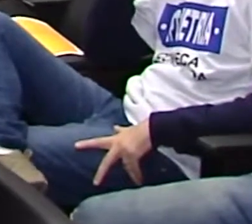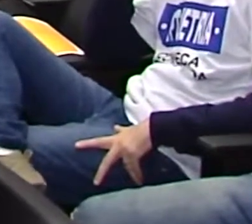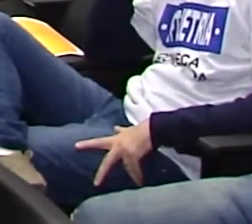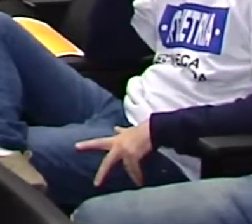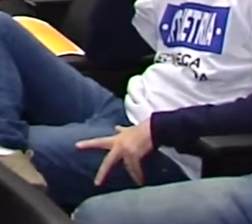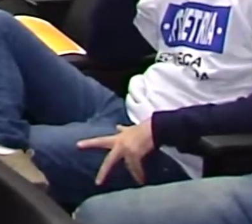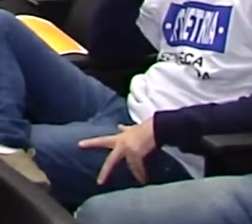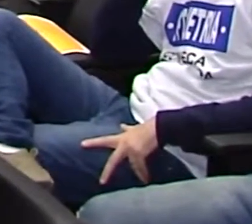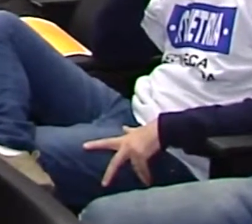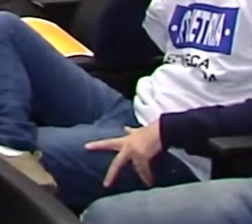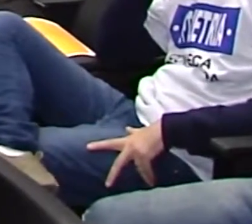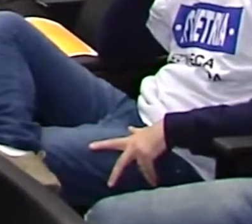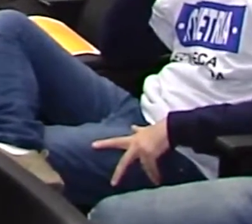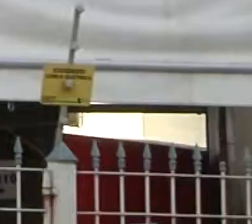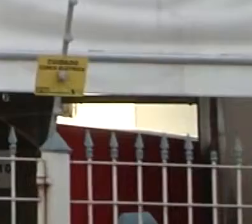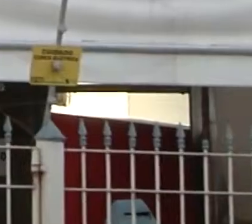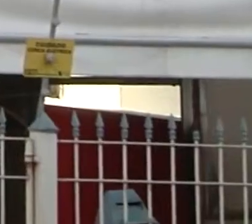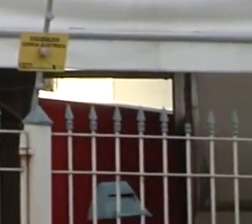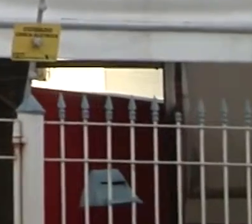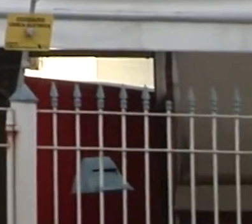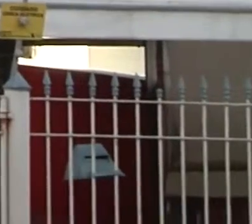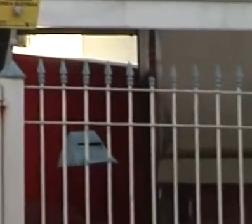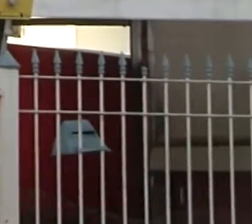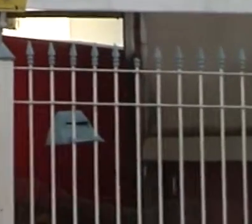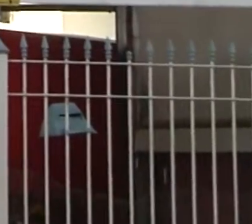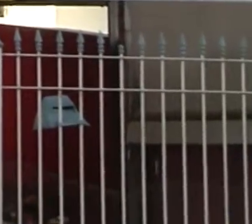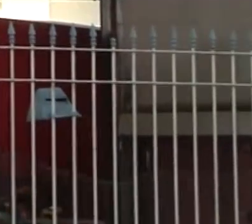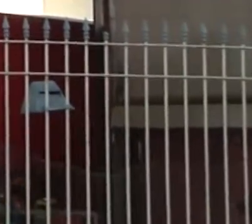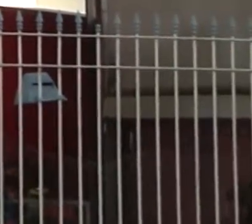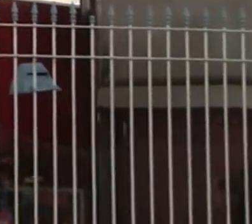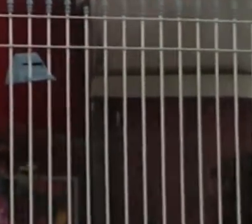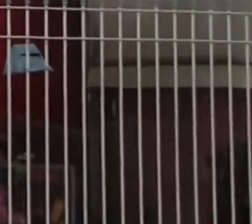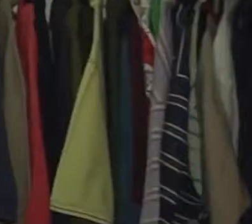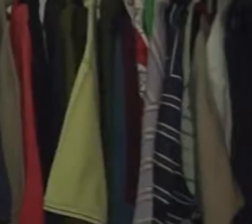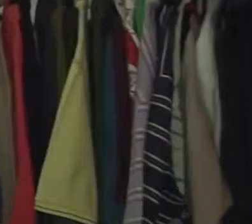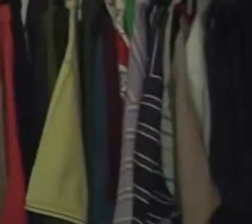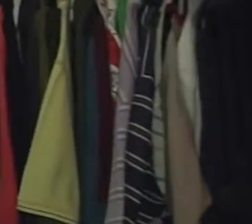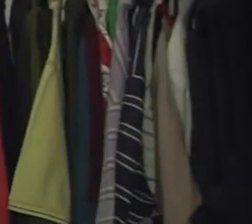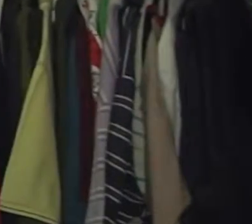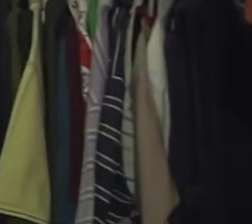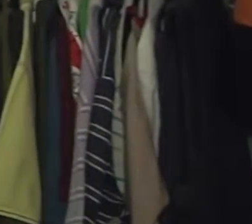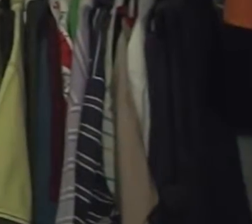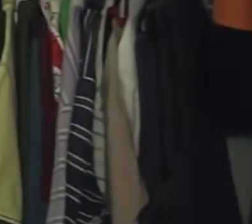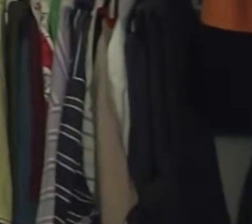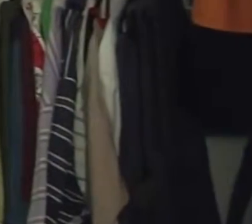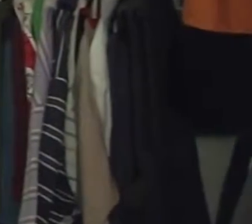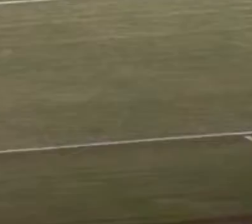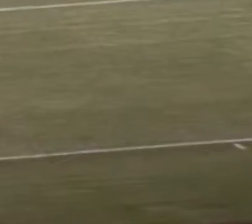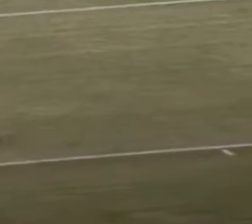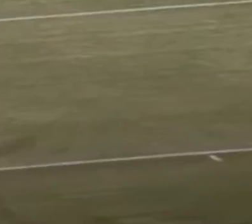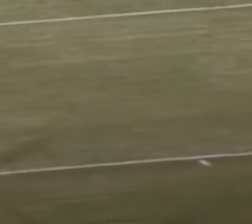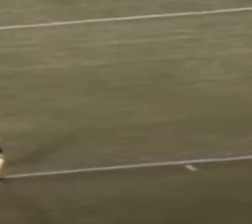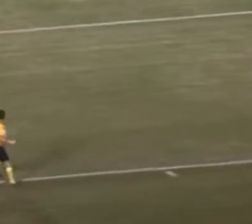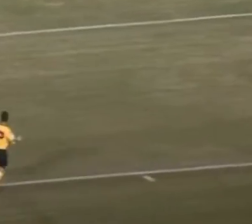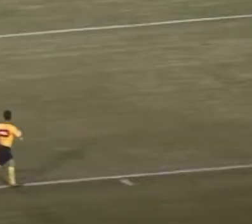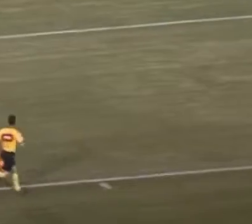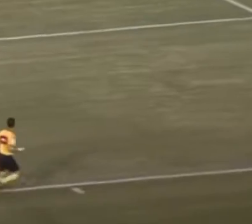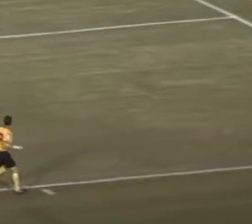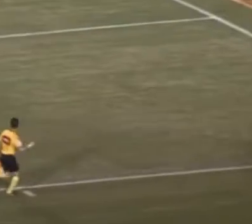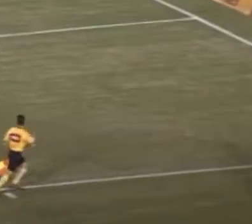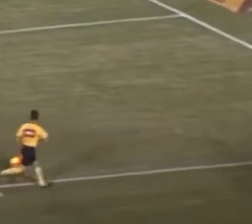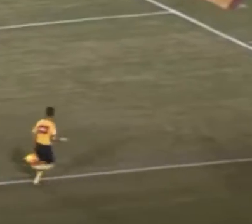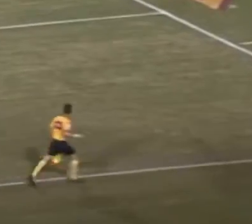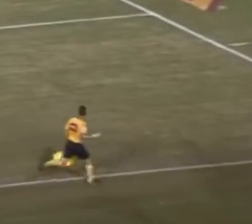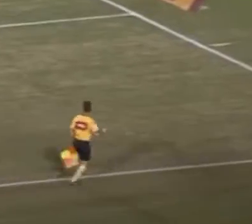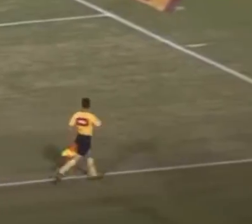de optometria em Campinas. Hospitalhaços realiza a segunda edição do Mega Bazar. E no esporte,